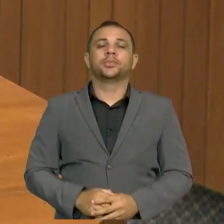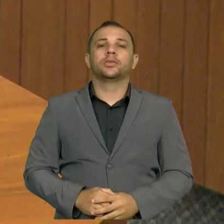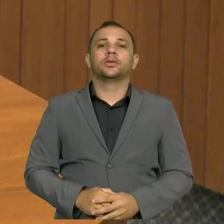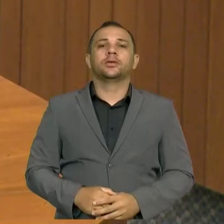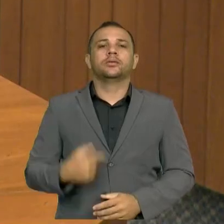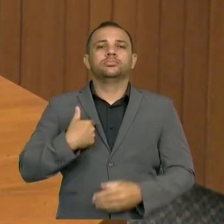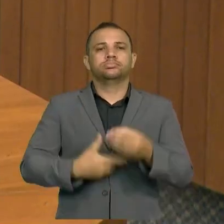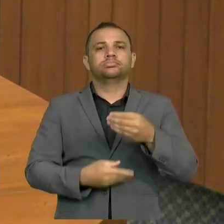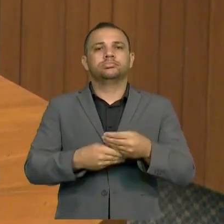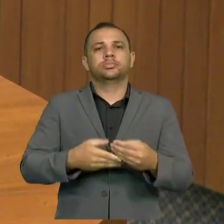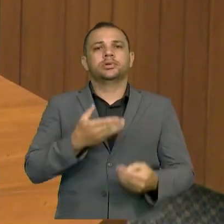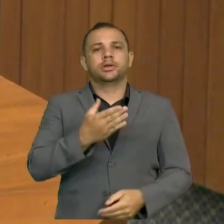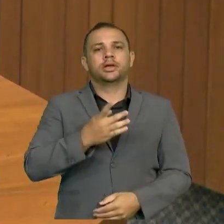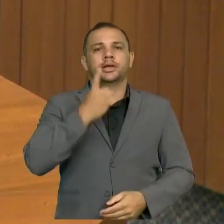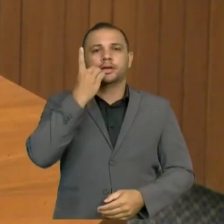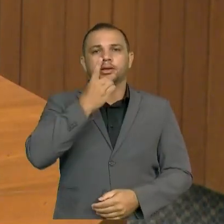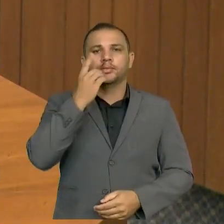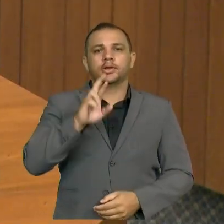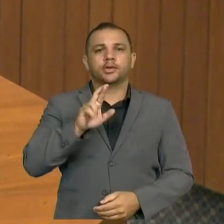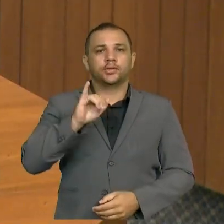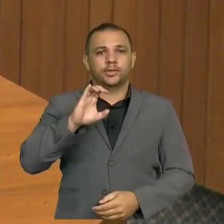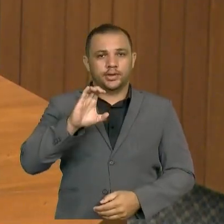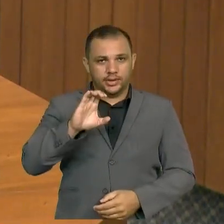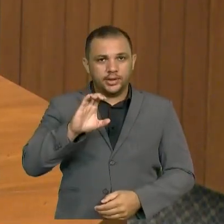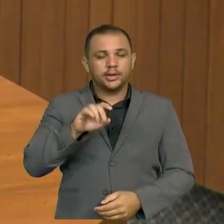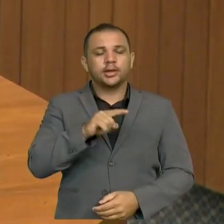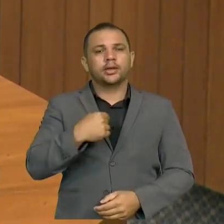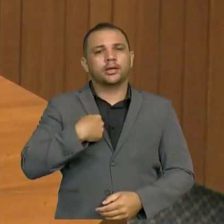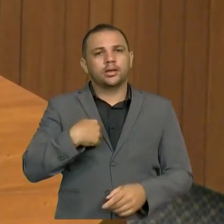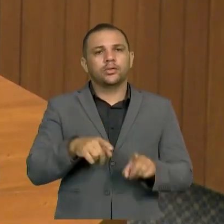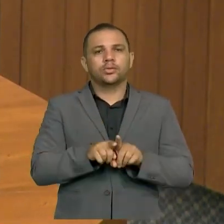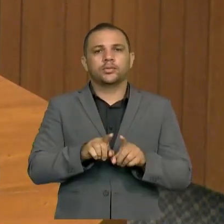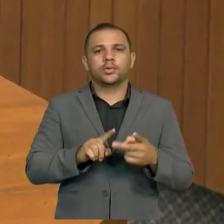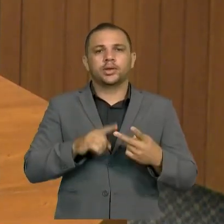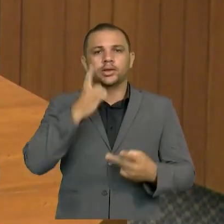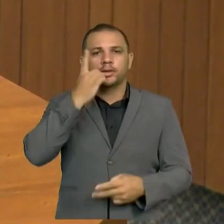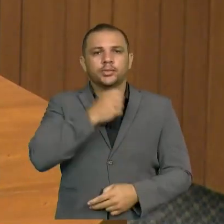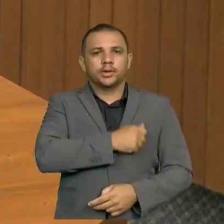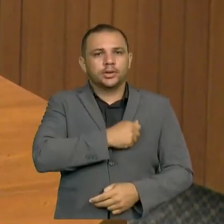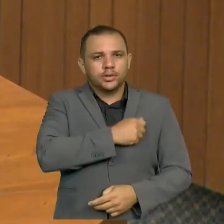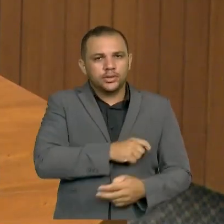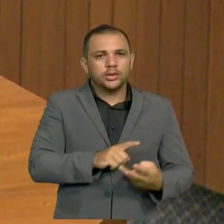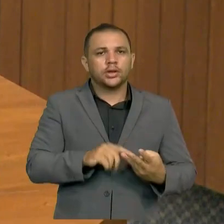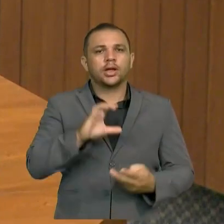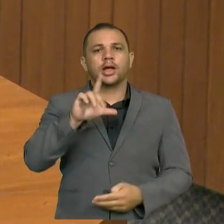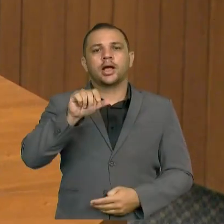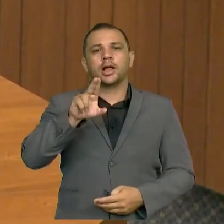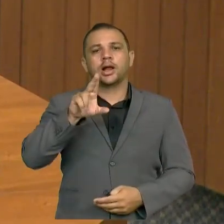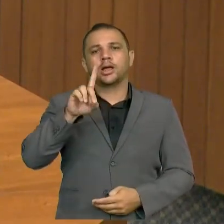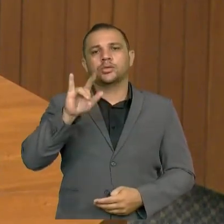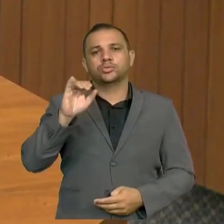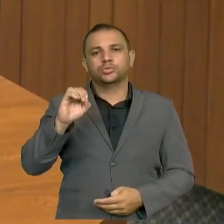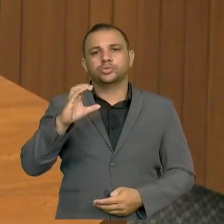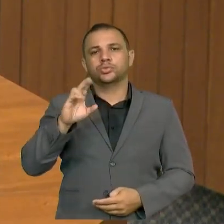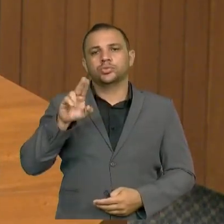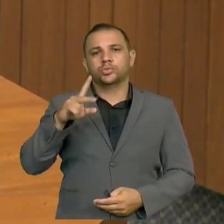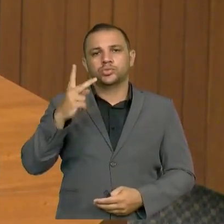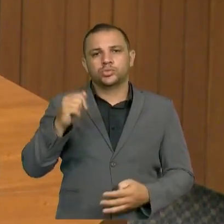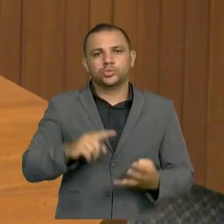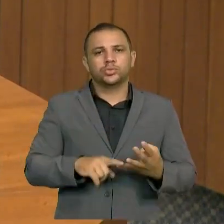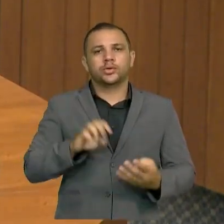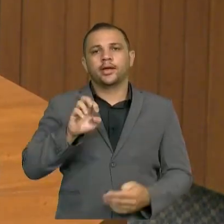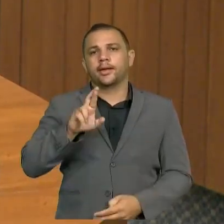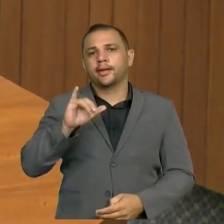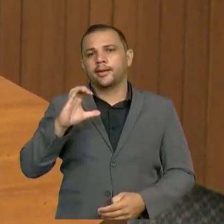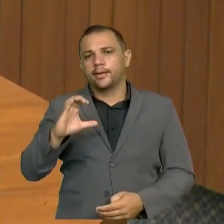fala do deputado Eric, tanto eu quanto o deputado Antônio Pereira, deputado Cláudio Cunha, deputado Eric, todos os deputados,